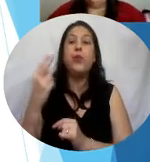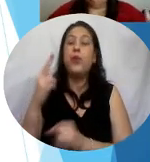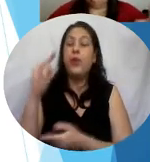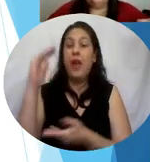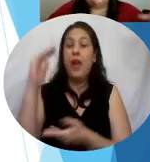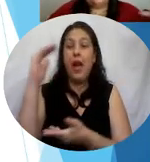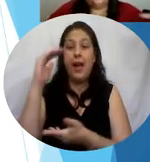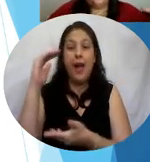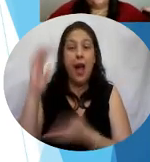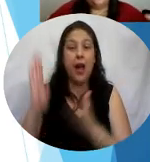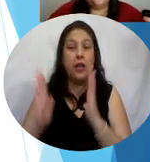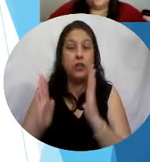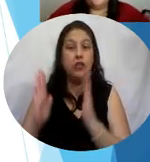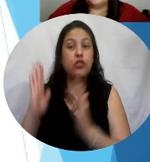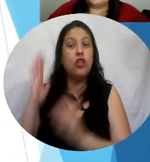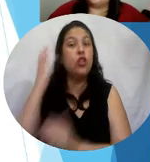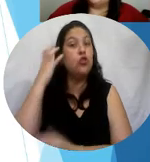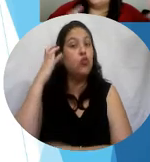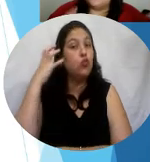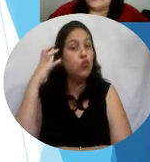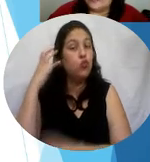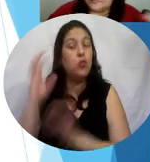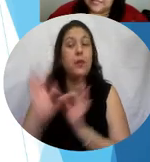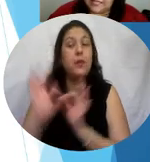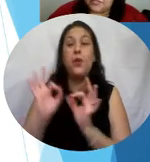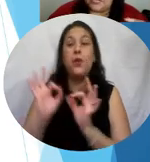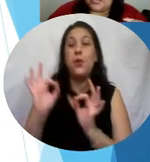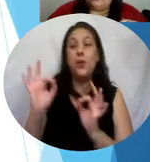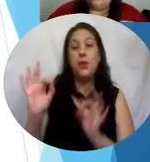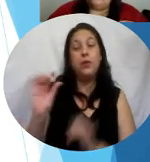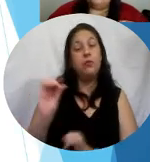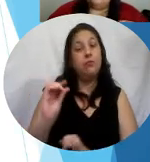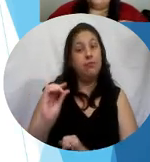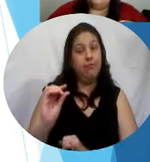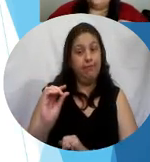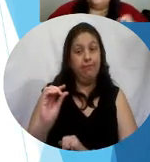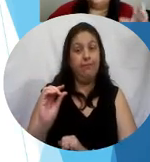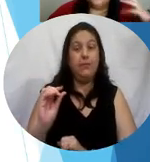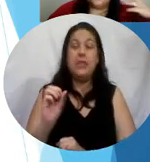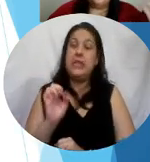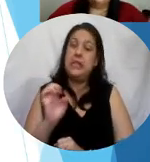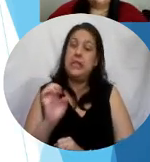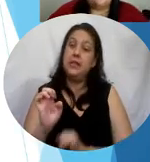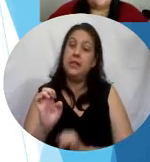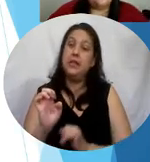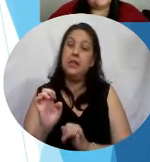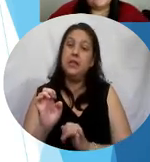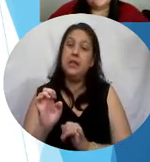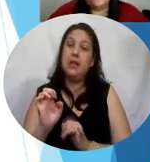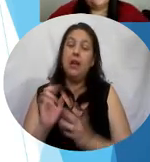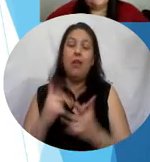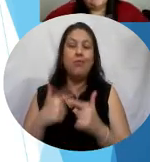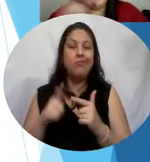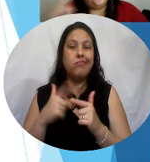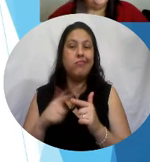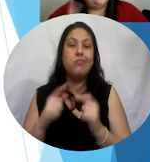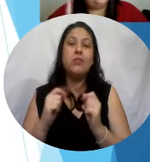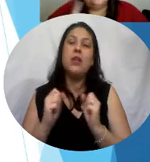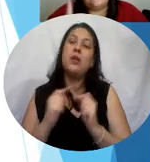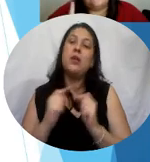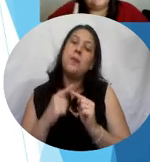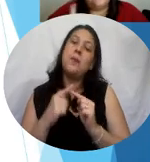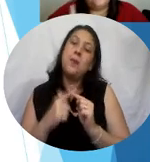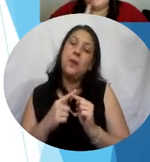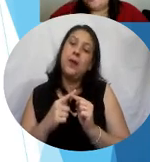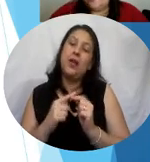afastado das caixas de som, caso isso seja um problema para essa pessoa, porque o